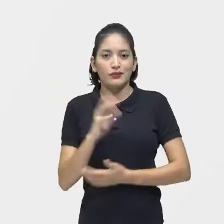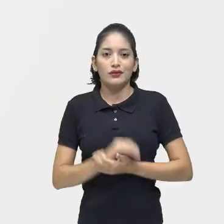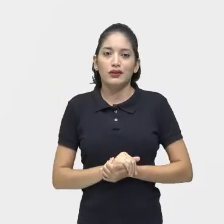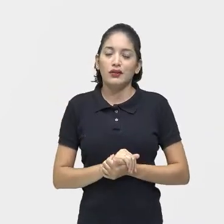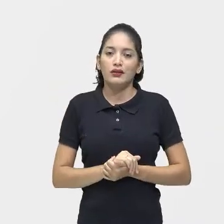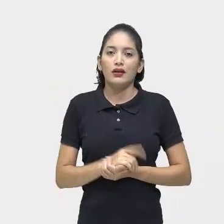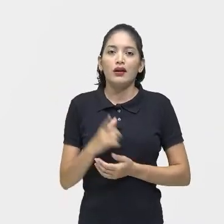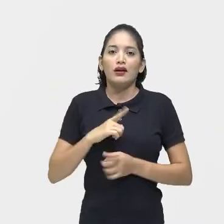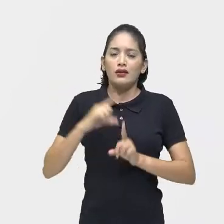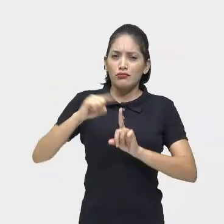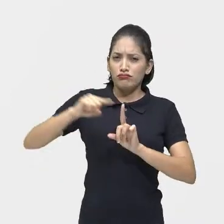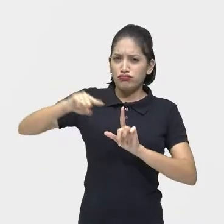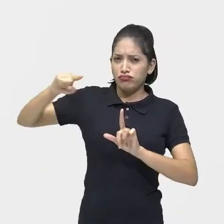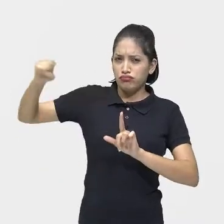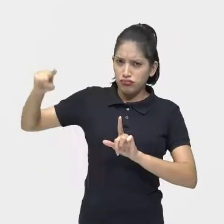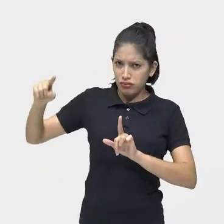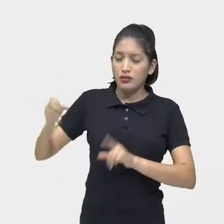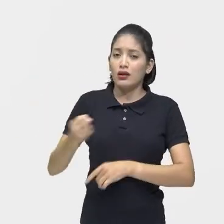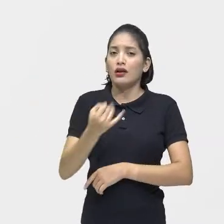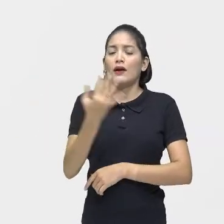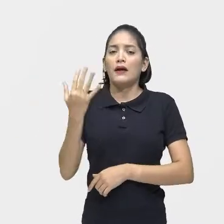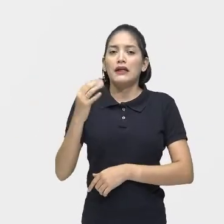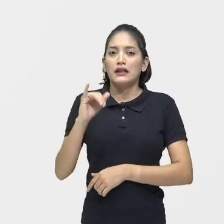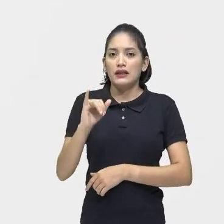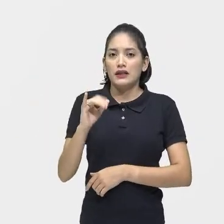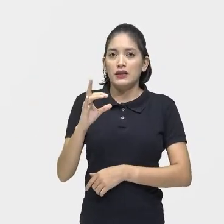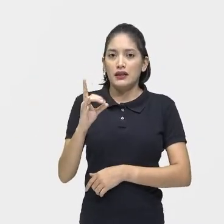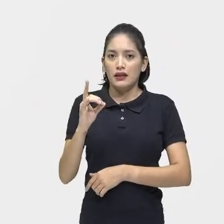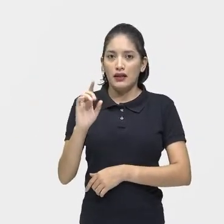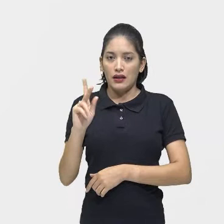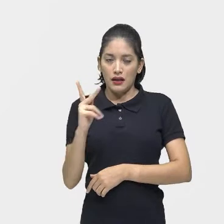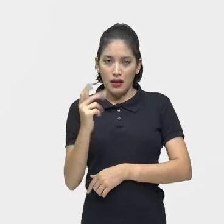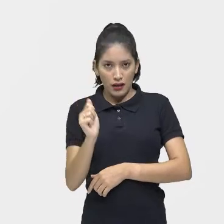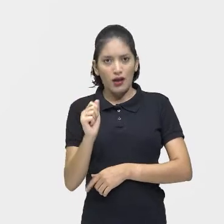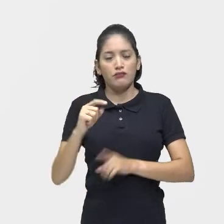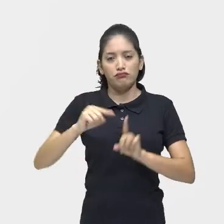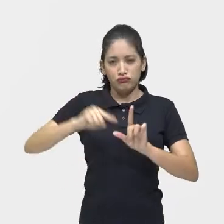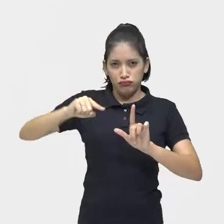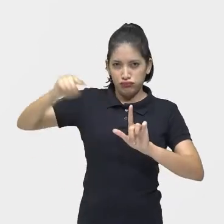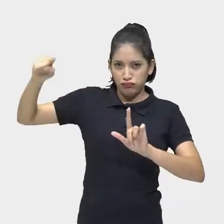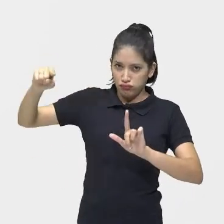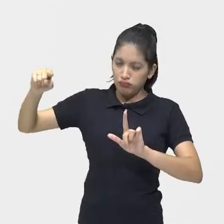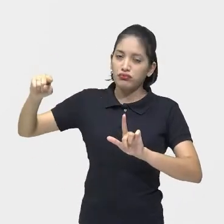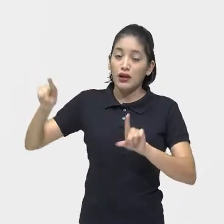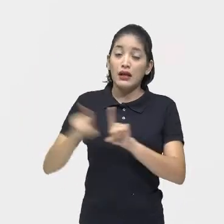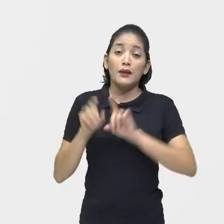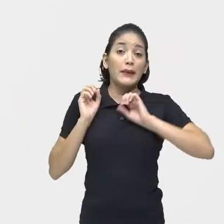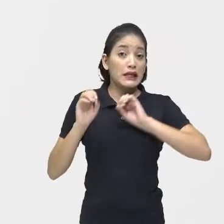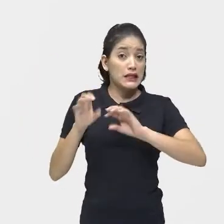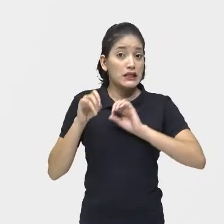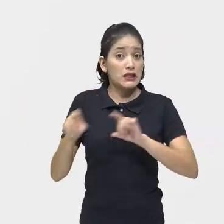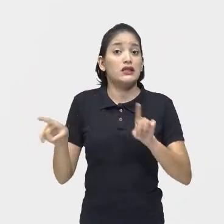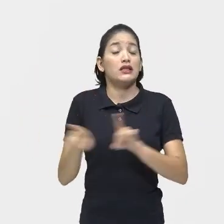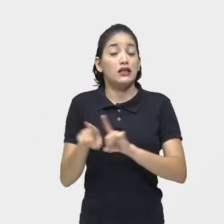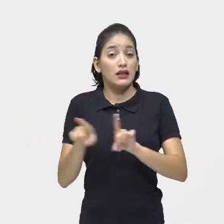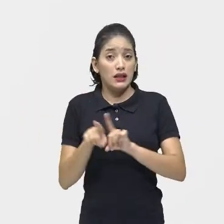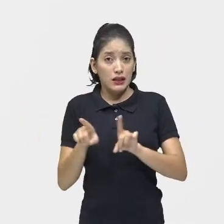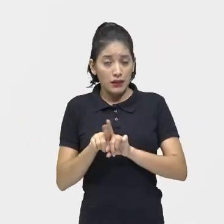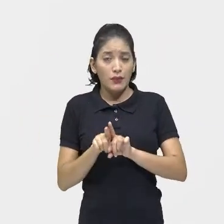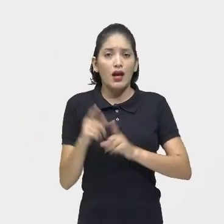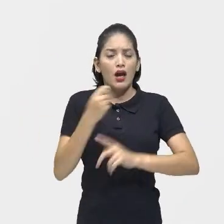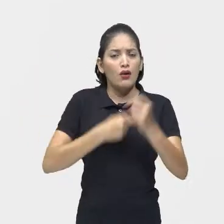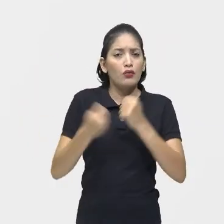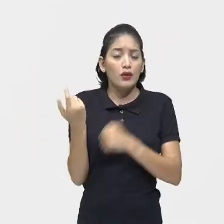Índice de Desenvolvimento Humano, que é o IDH, bastante elevado, a educação, a economia, entre